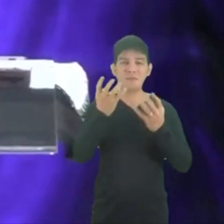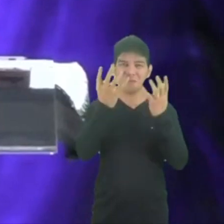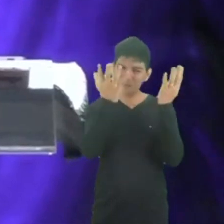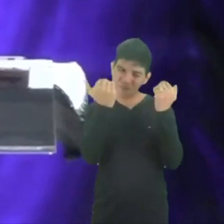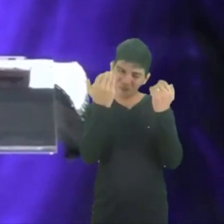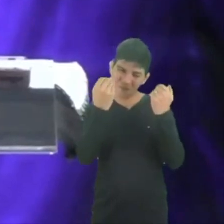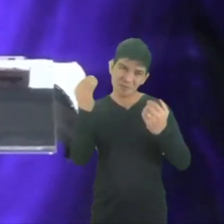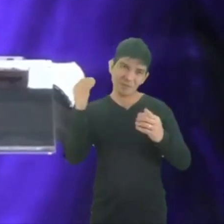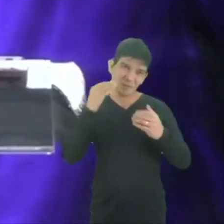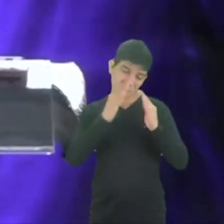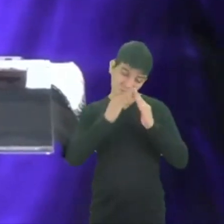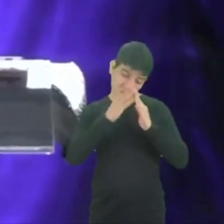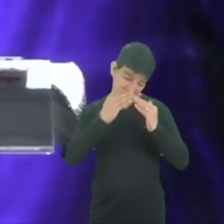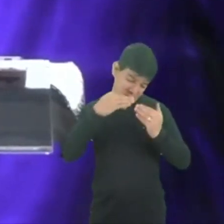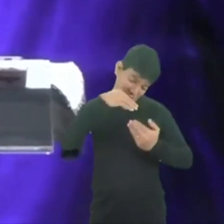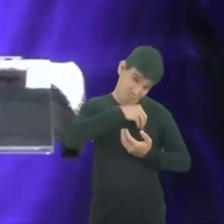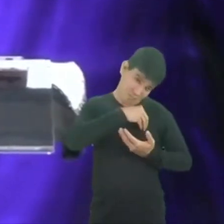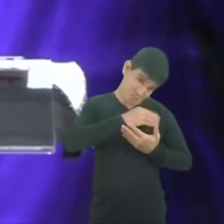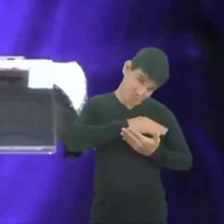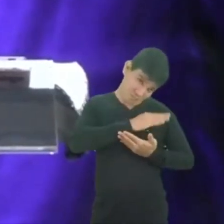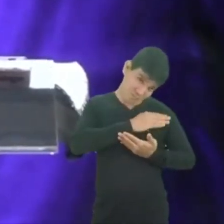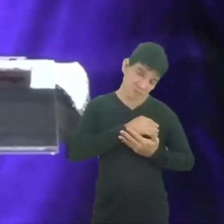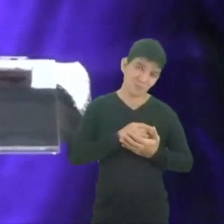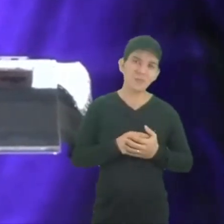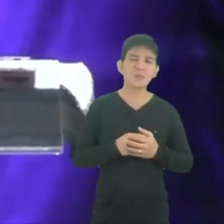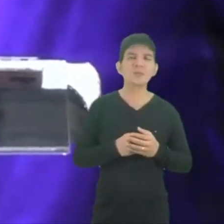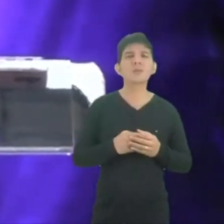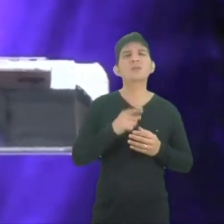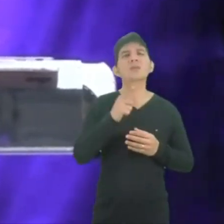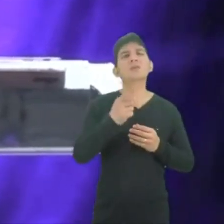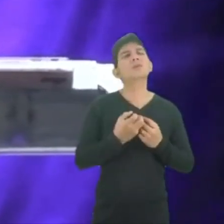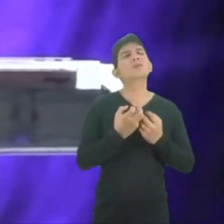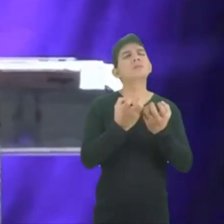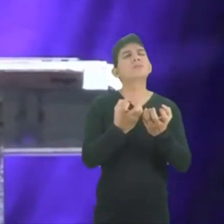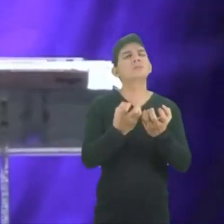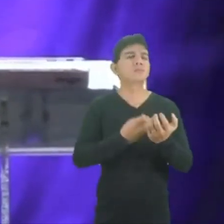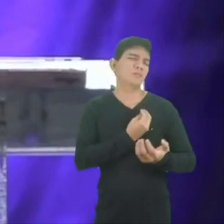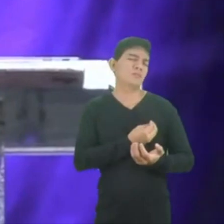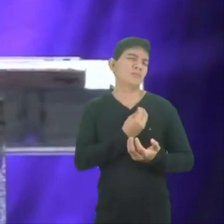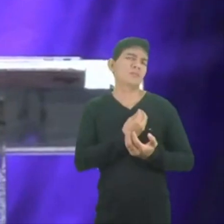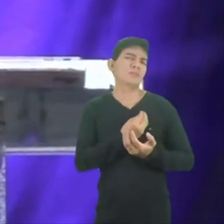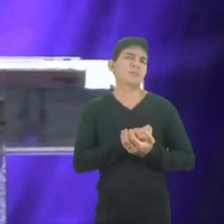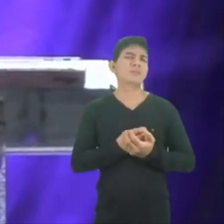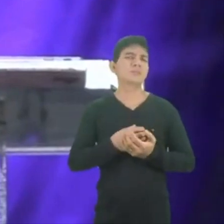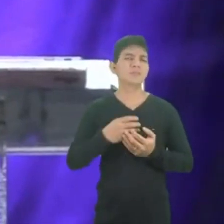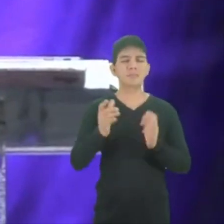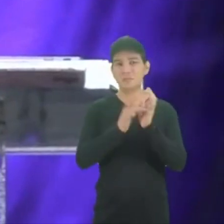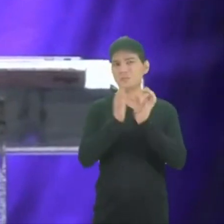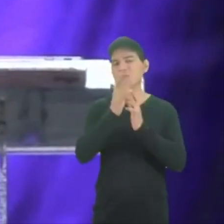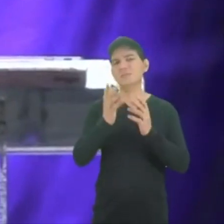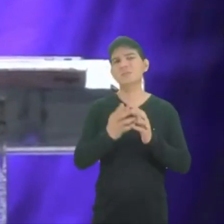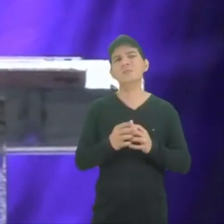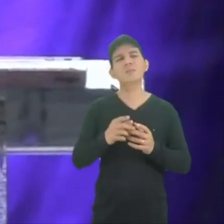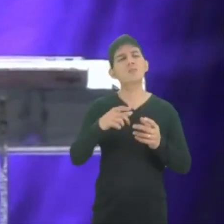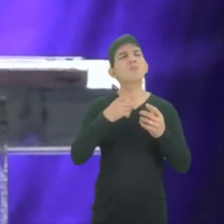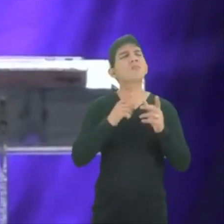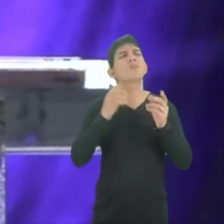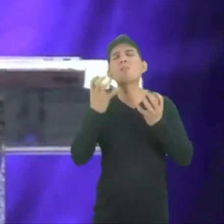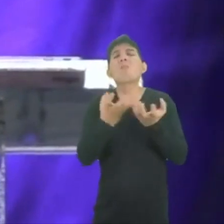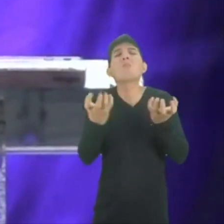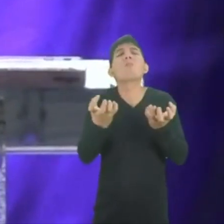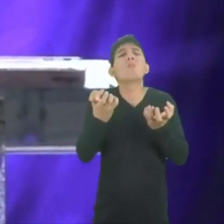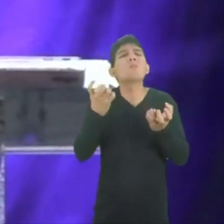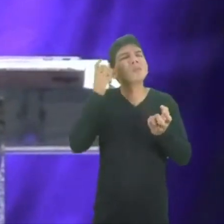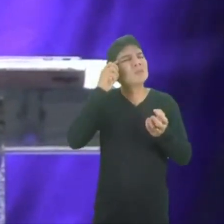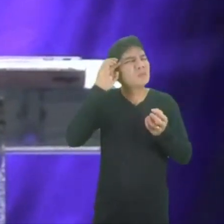Aí eu disse para ele: pois é isso aí, rapaz, tu não entregou tua vida para Jesus? Como é que tu tem essa dúvida aí? Ai, mas eu não sei se